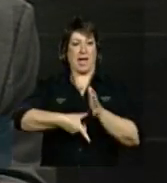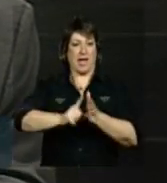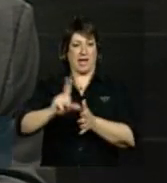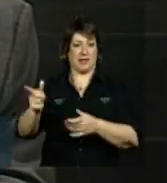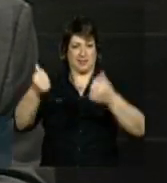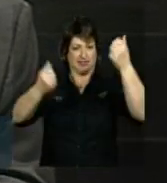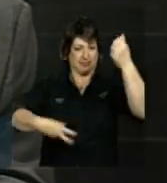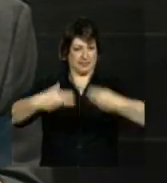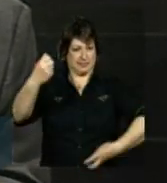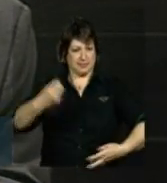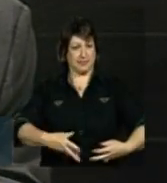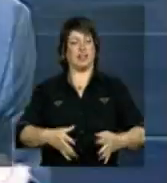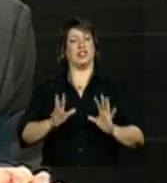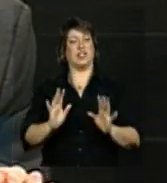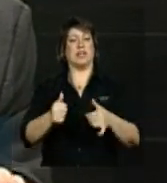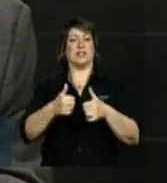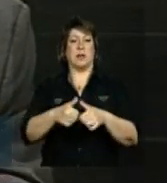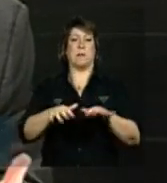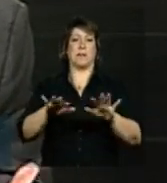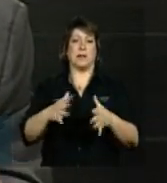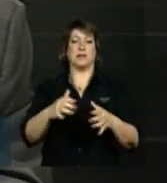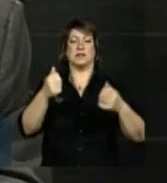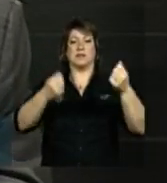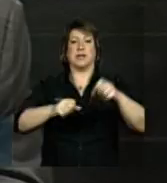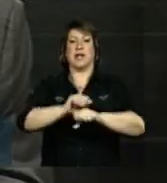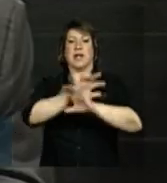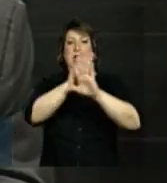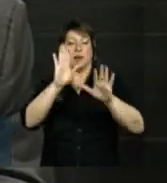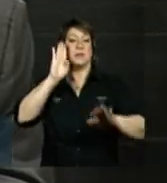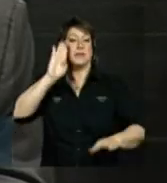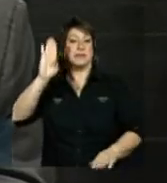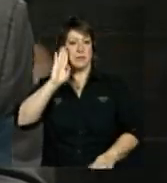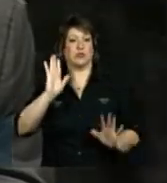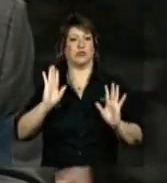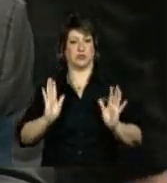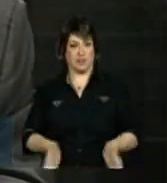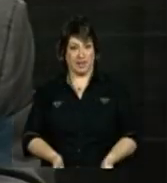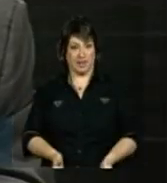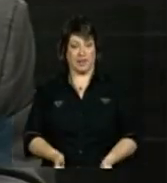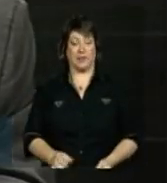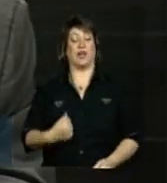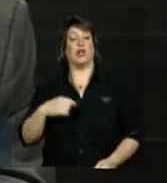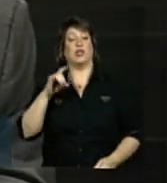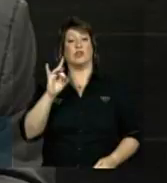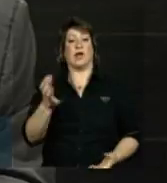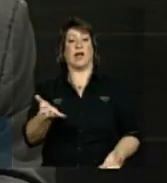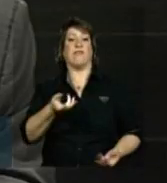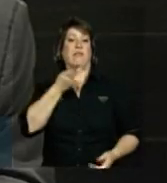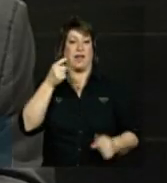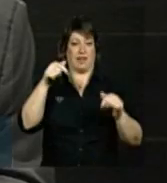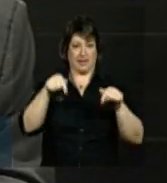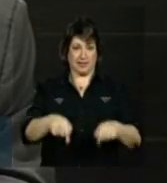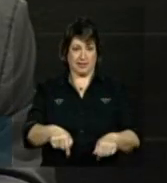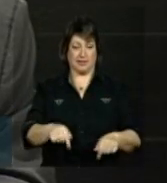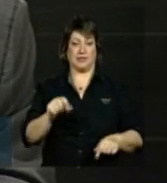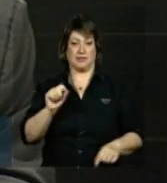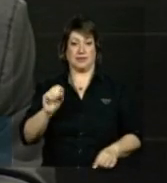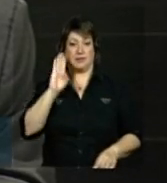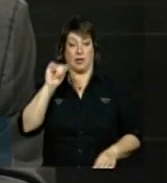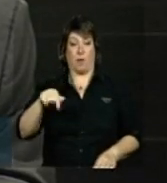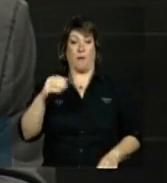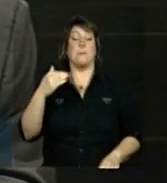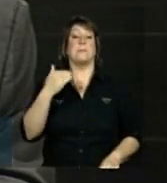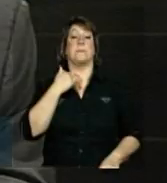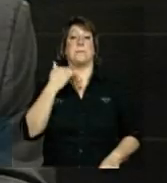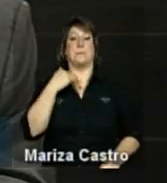mais ou menos as questões centrais estabelecidas aqui, né? Apenas fazer aqui a referência de que o Banco